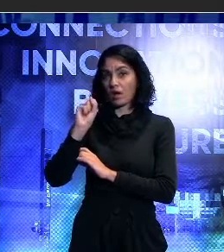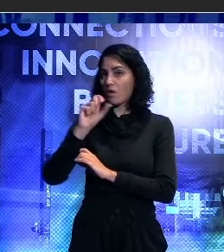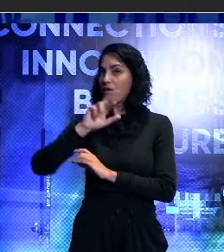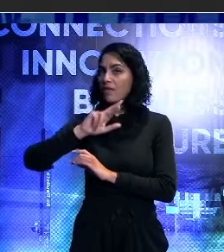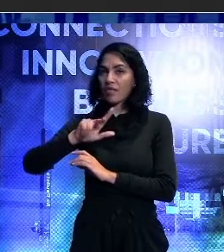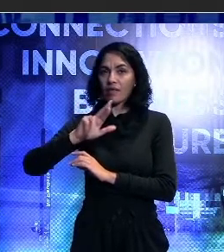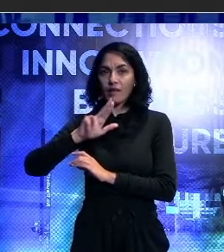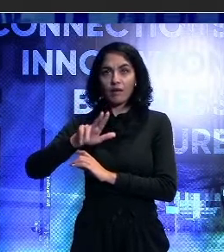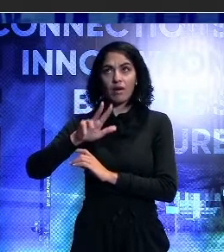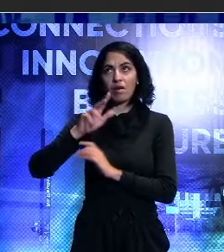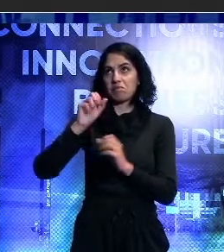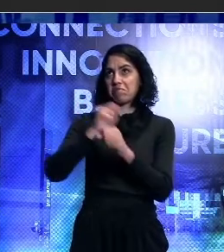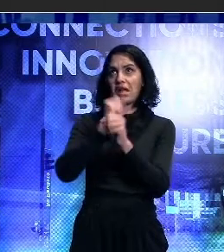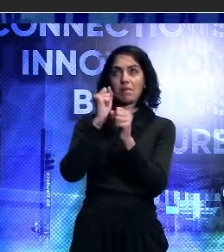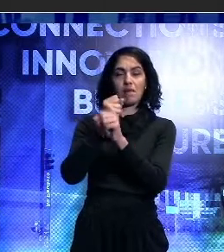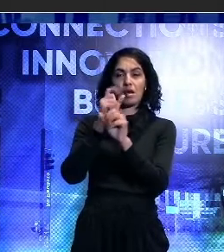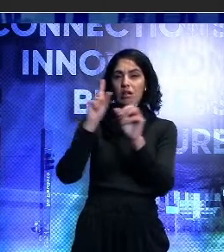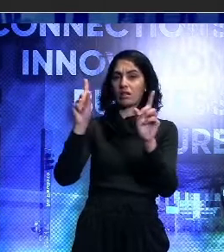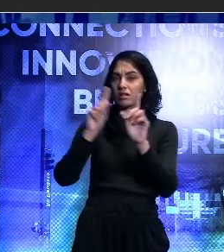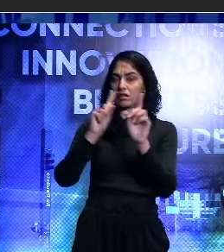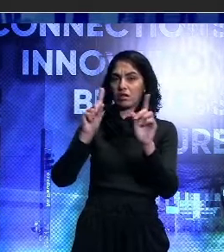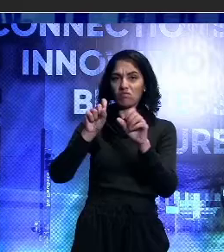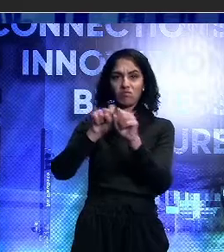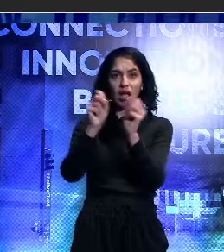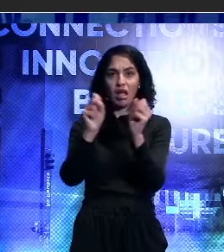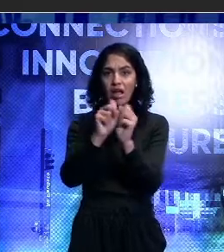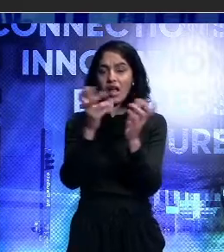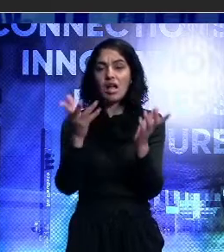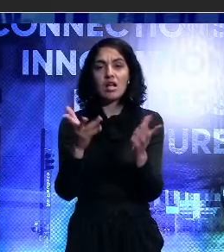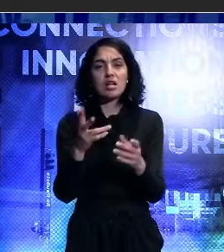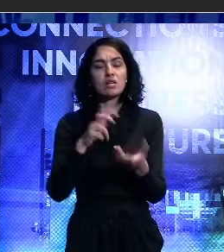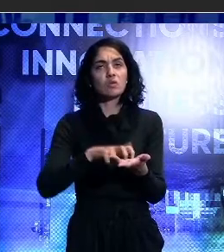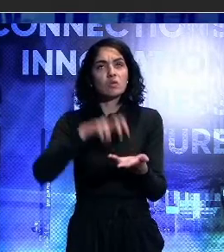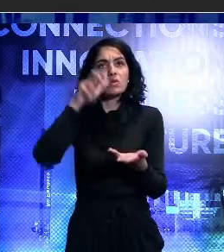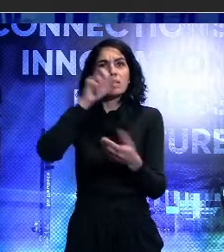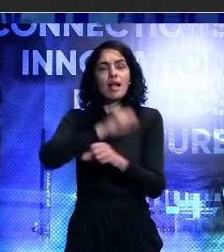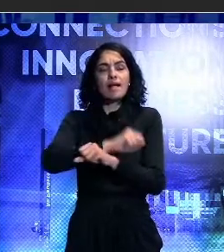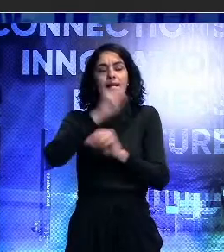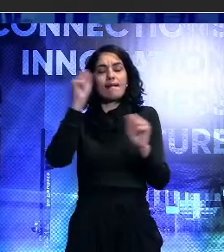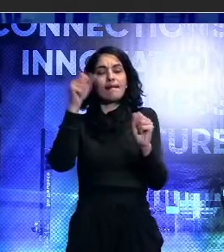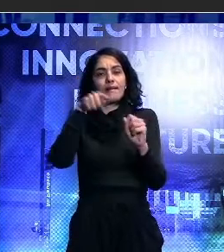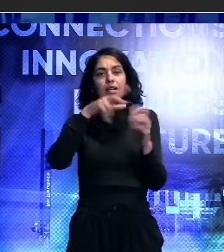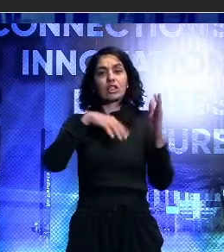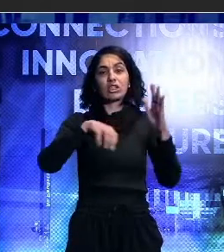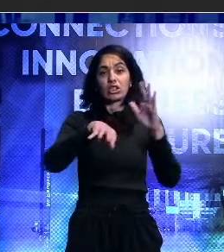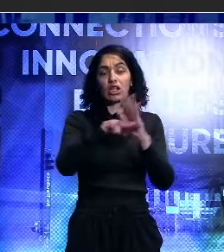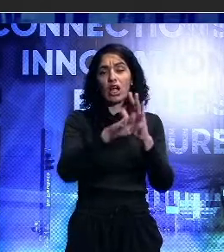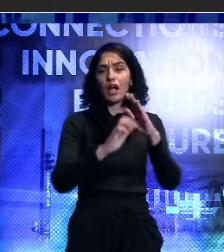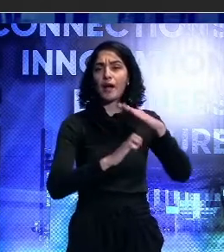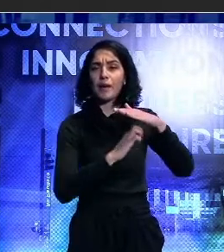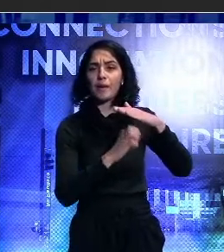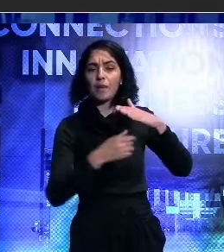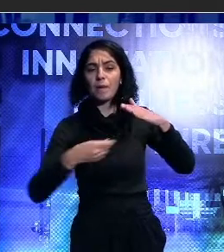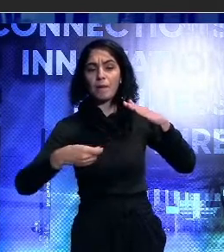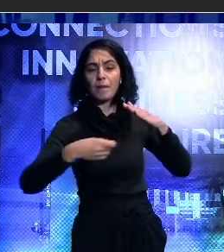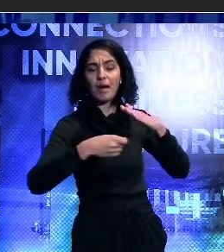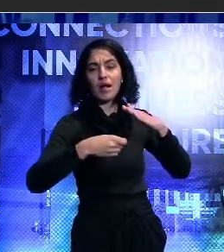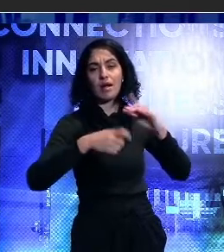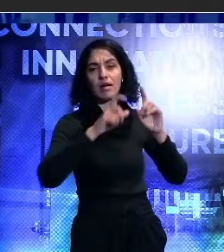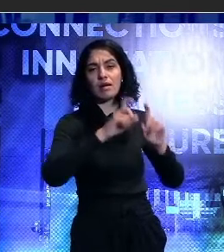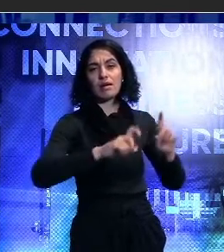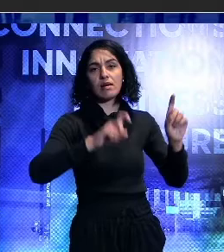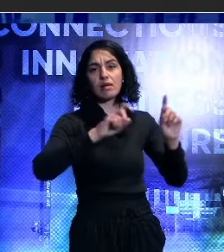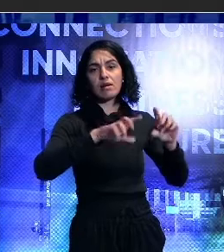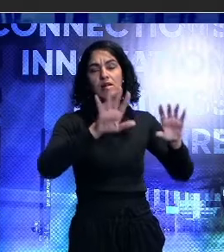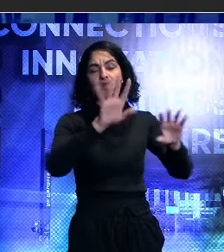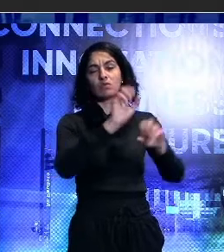aleatória. Beleza? Não é acordar de manhã, chegar lá no ambiente da firma, logar lá numa máquina e falar, vou parar